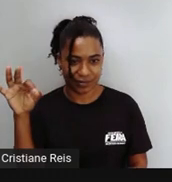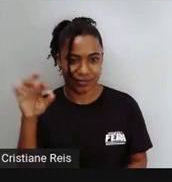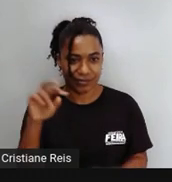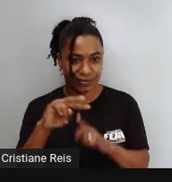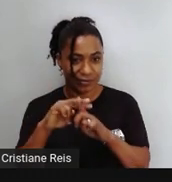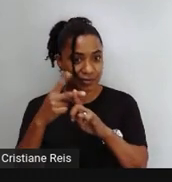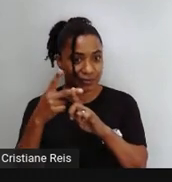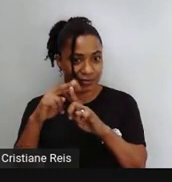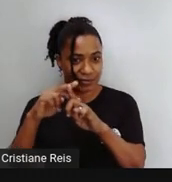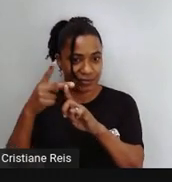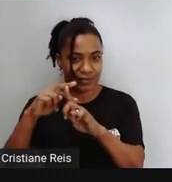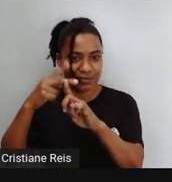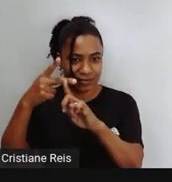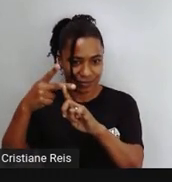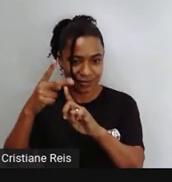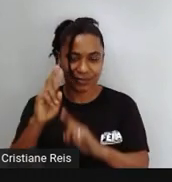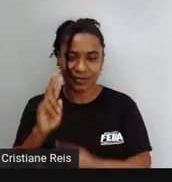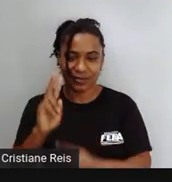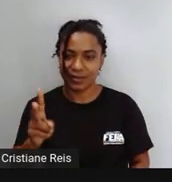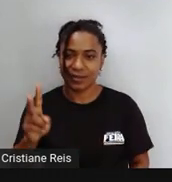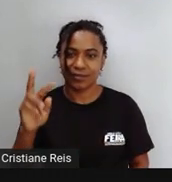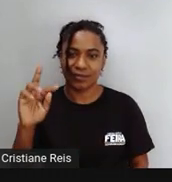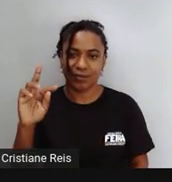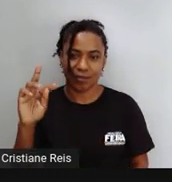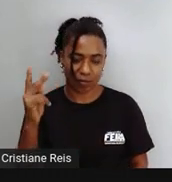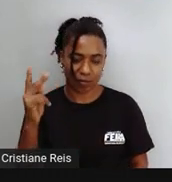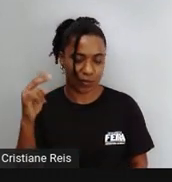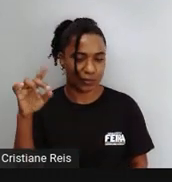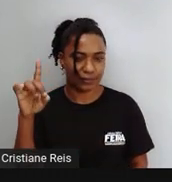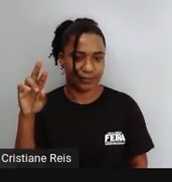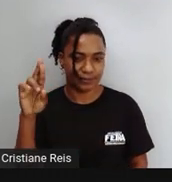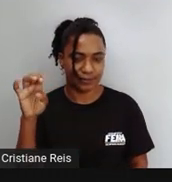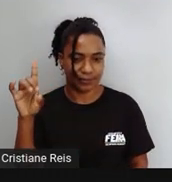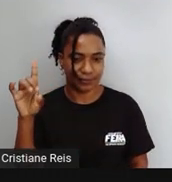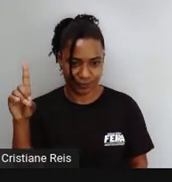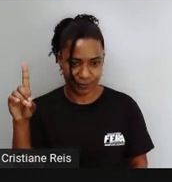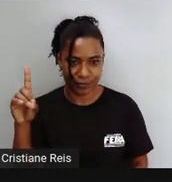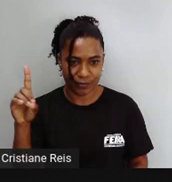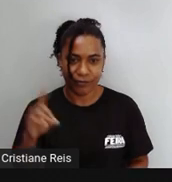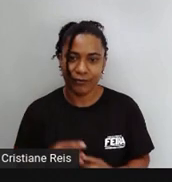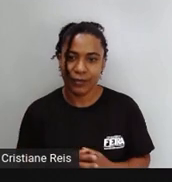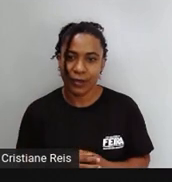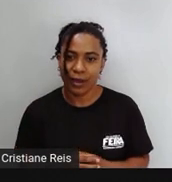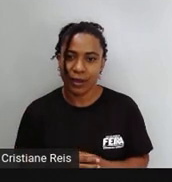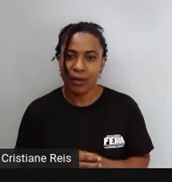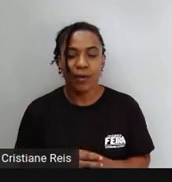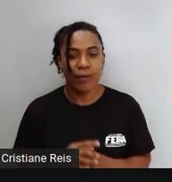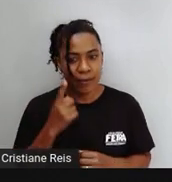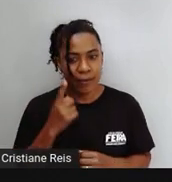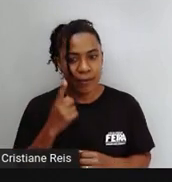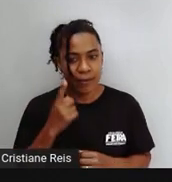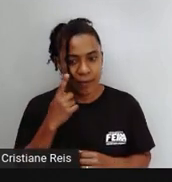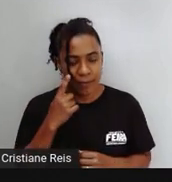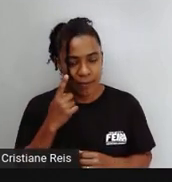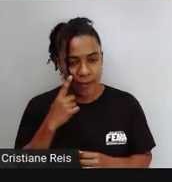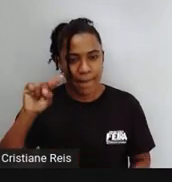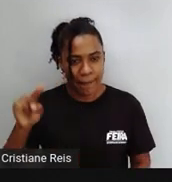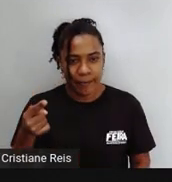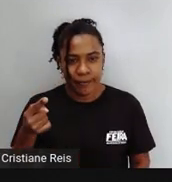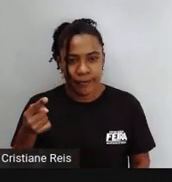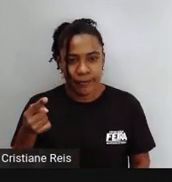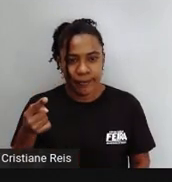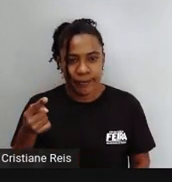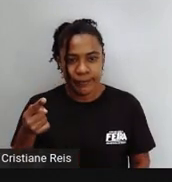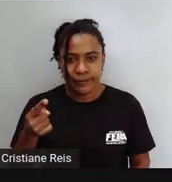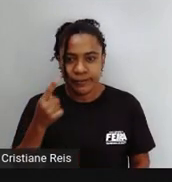100, 200, 200 e assim por diante. A partir do milhar, mil, a,